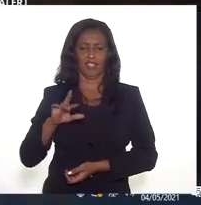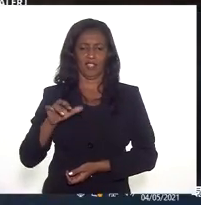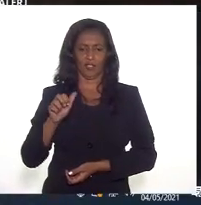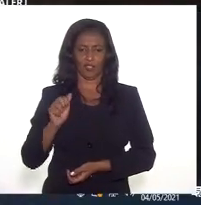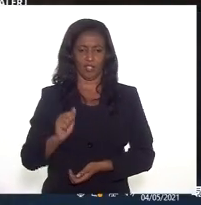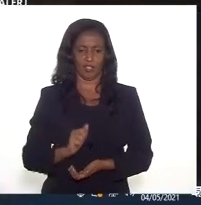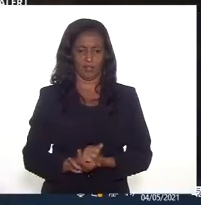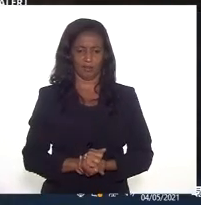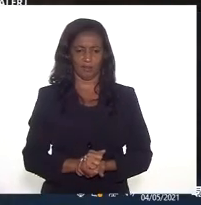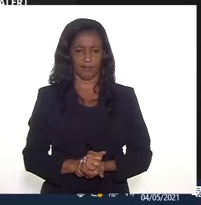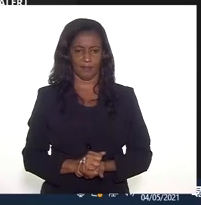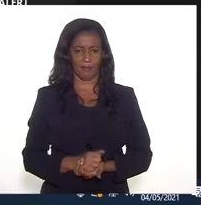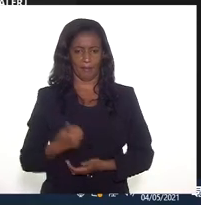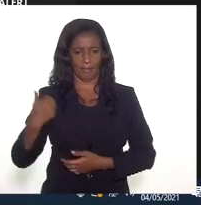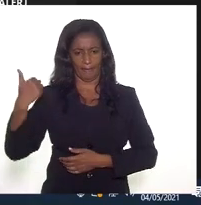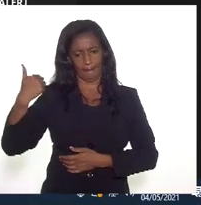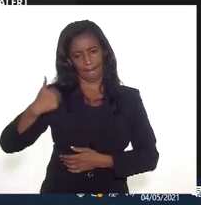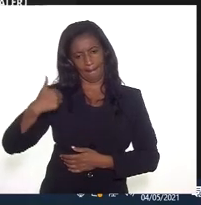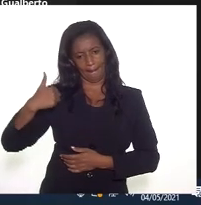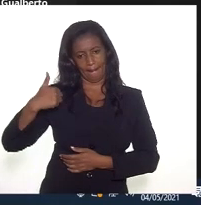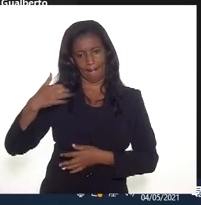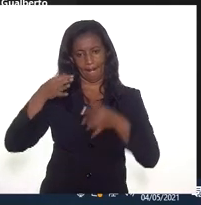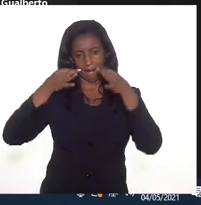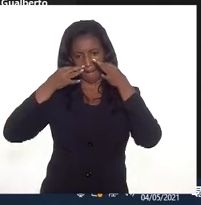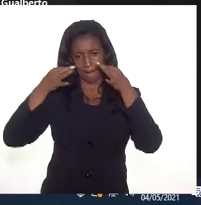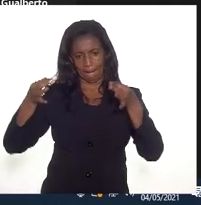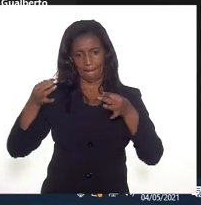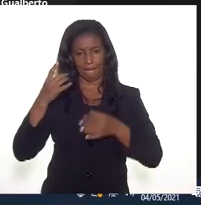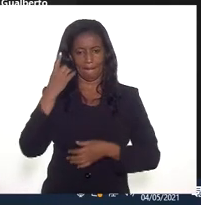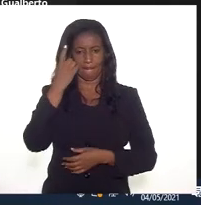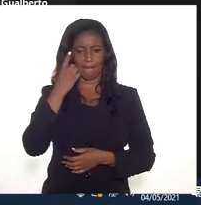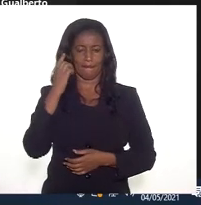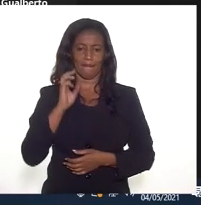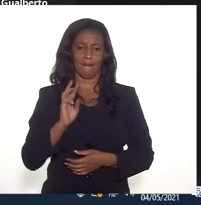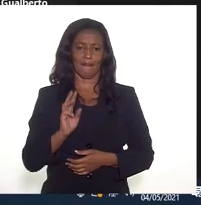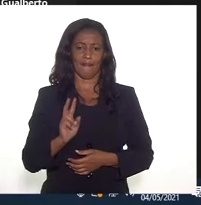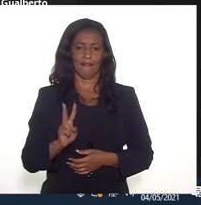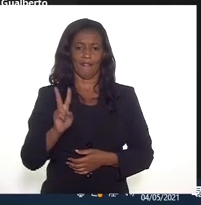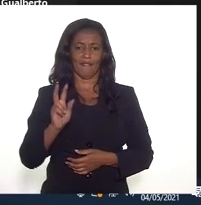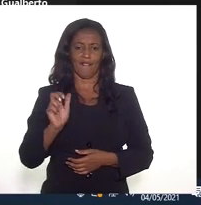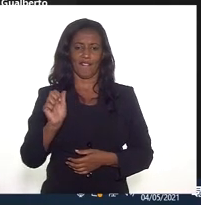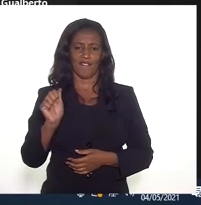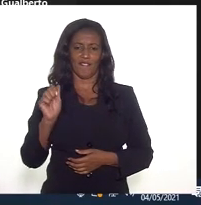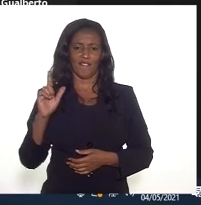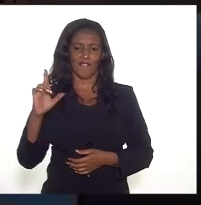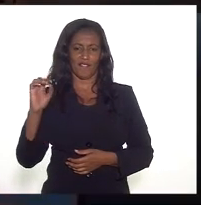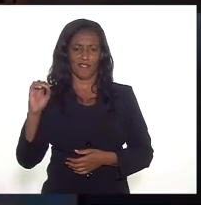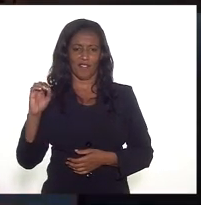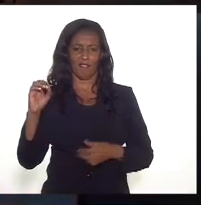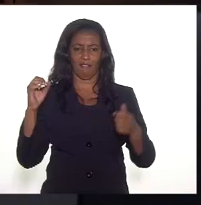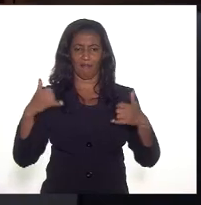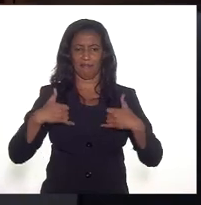Obrigado. Primeiro, chamar a atenção do deputado Val, dizer que ele está aniversariando hoje.